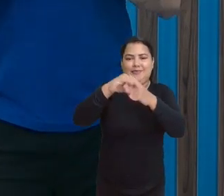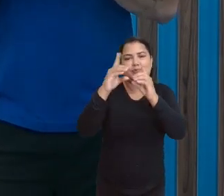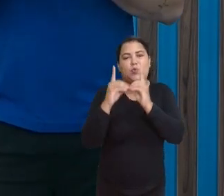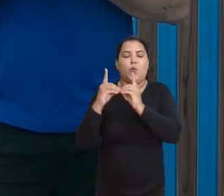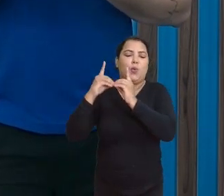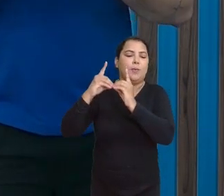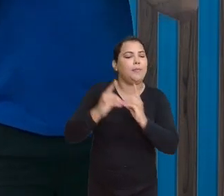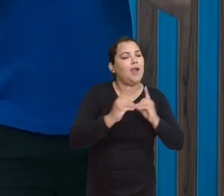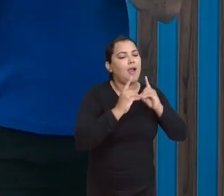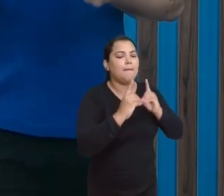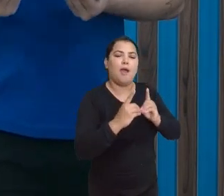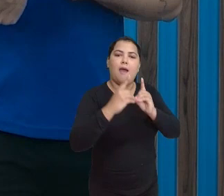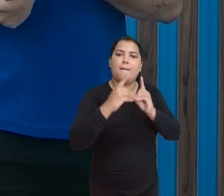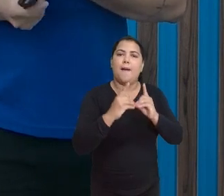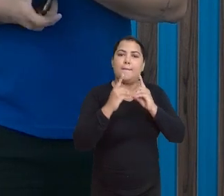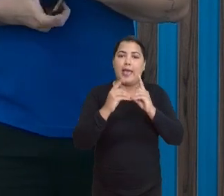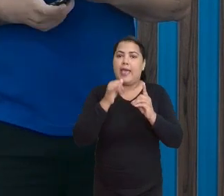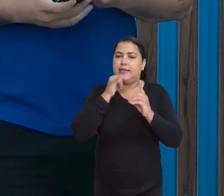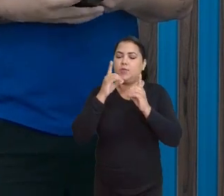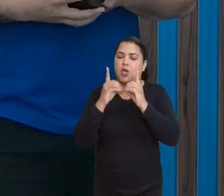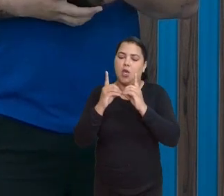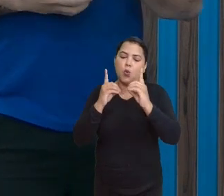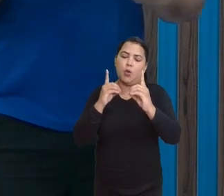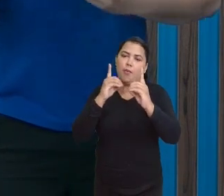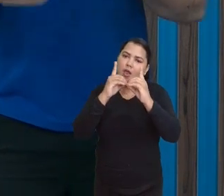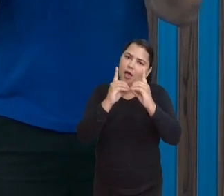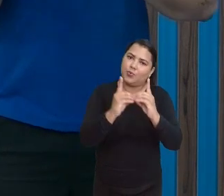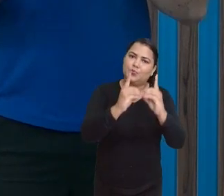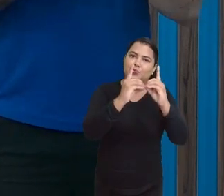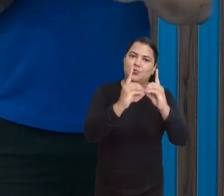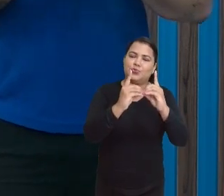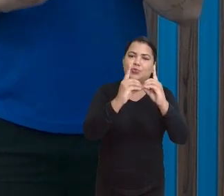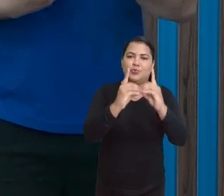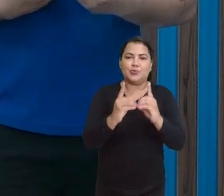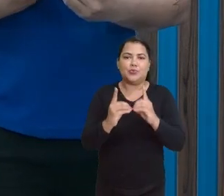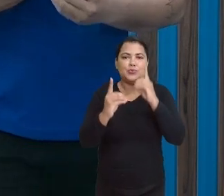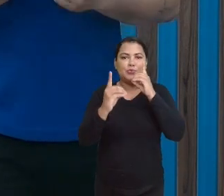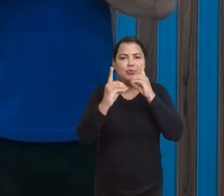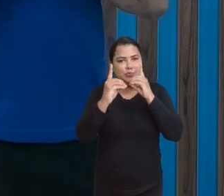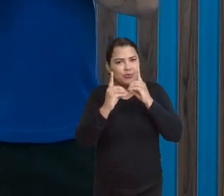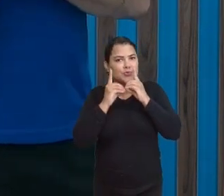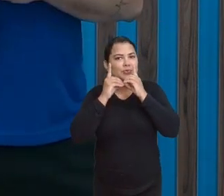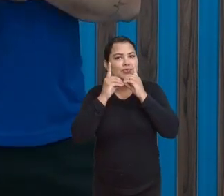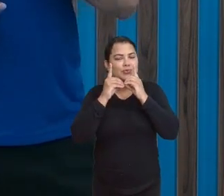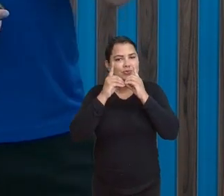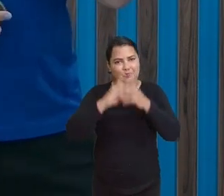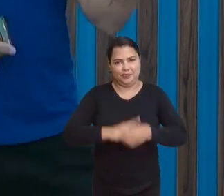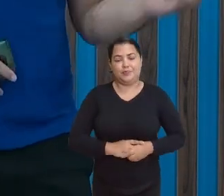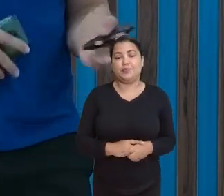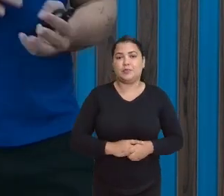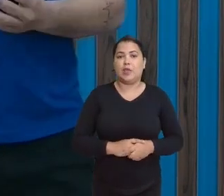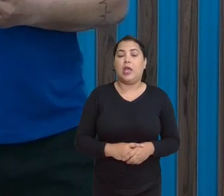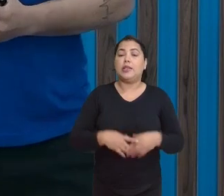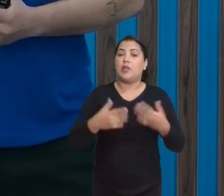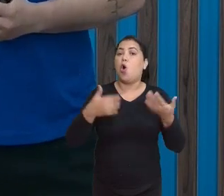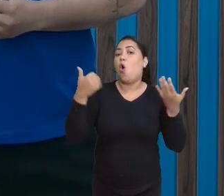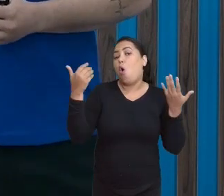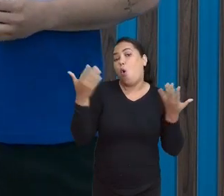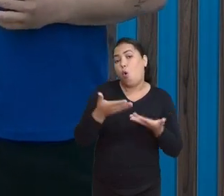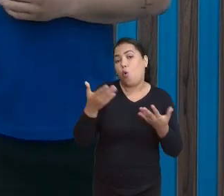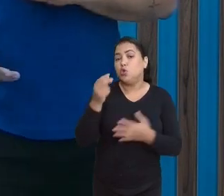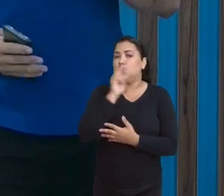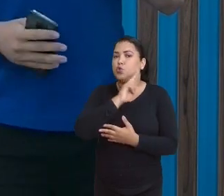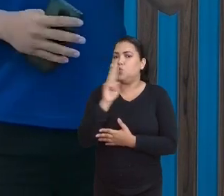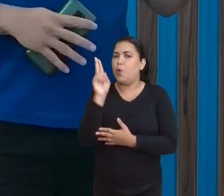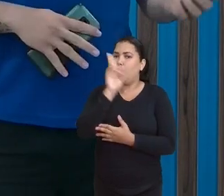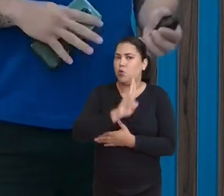uma forma, né, de um machismo presente aí. E hoje em dia a gente começa a tratar de condutor e conduzido,